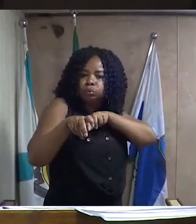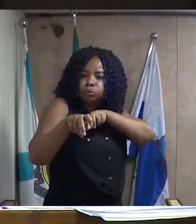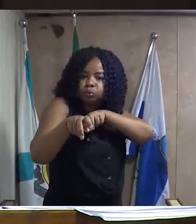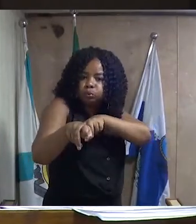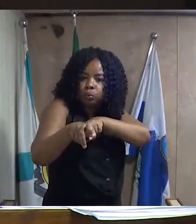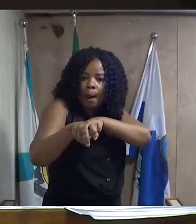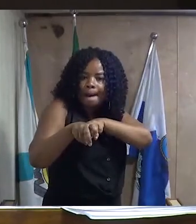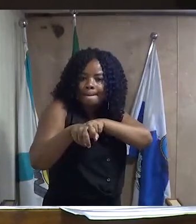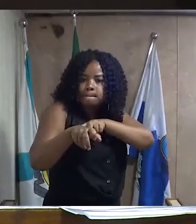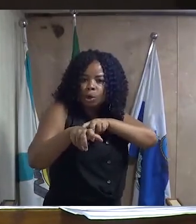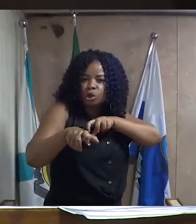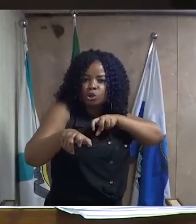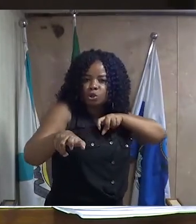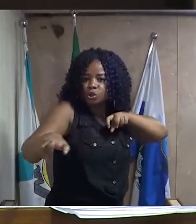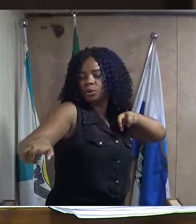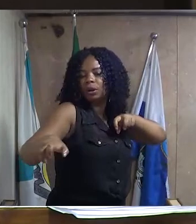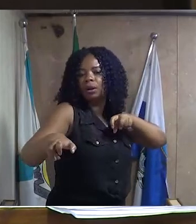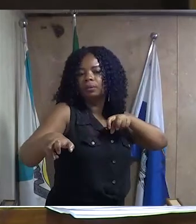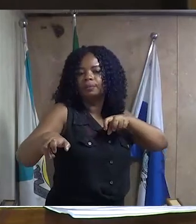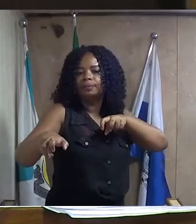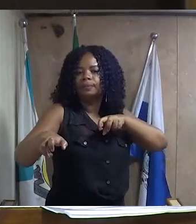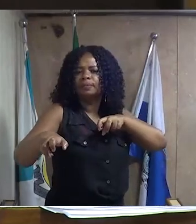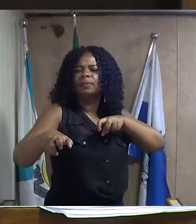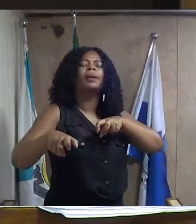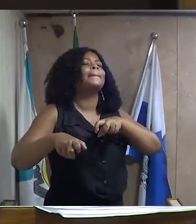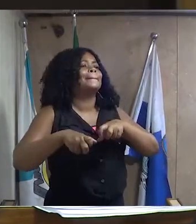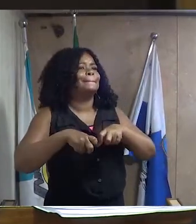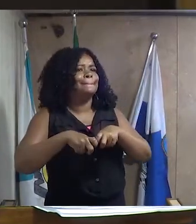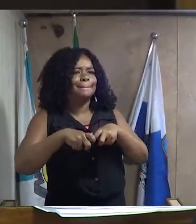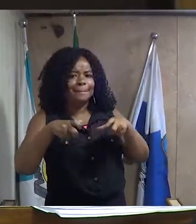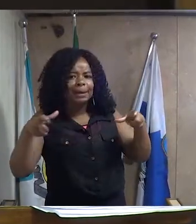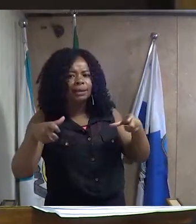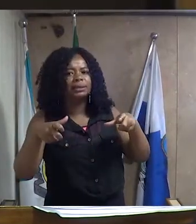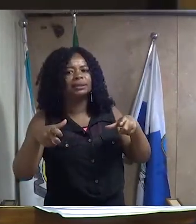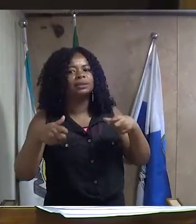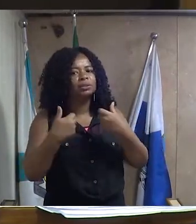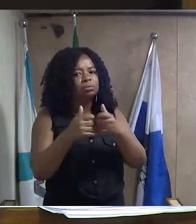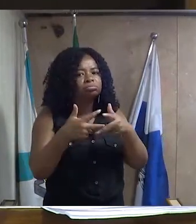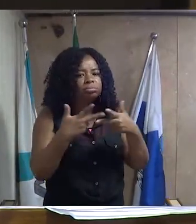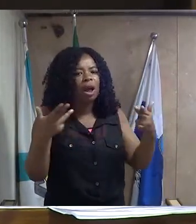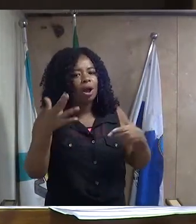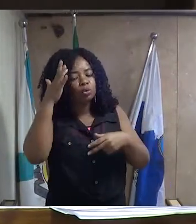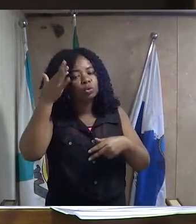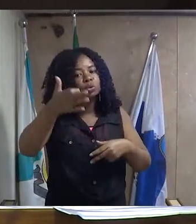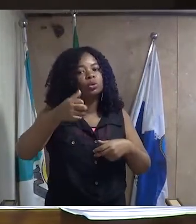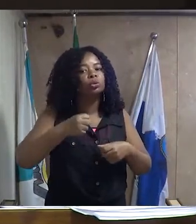E o transporte público de massa será a solução para os próximos anos.